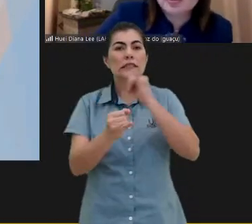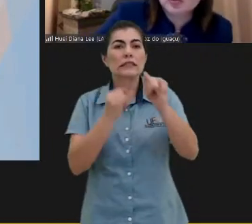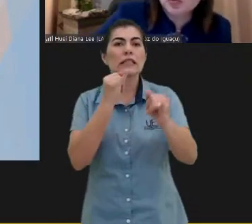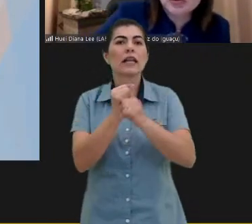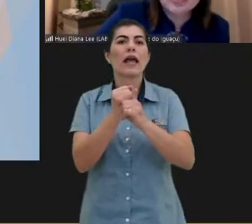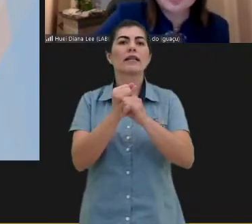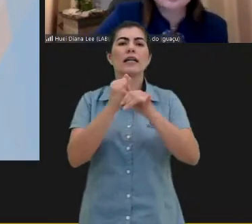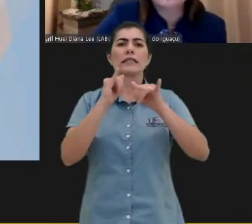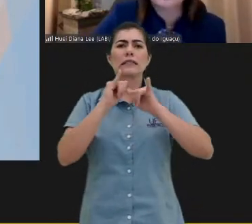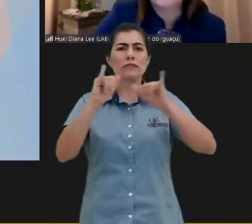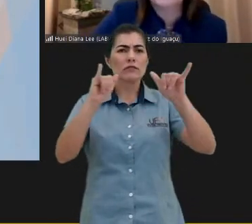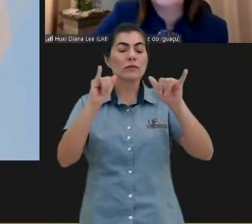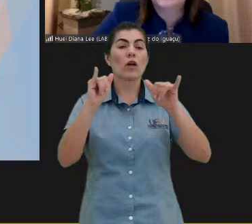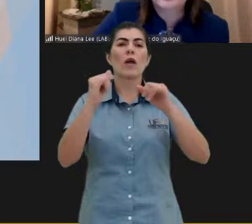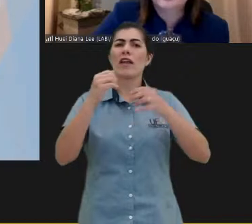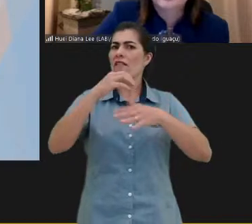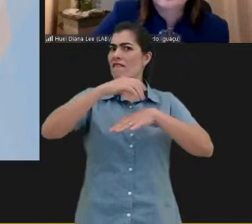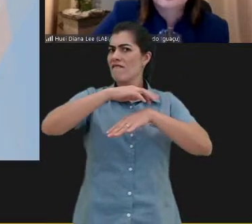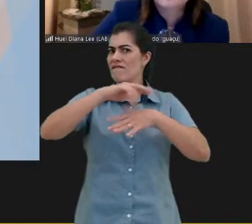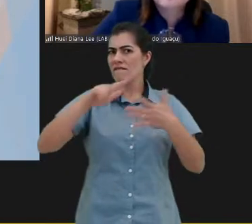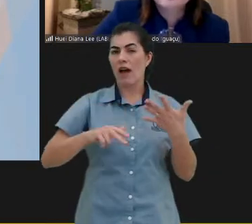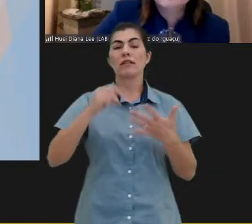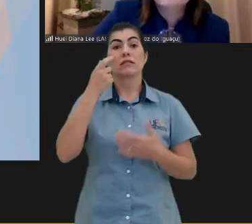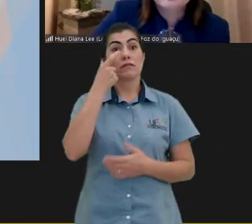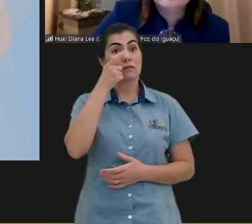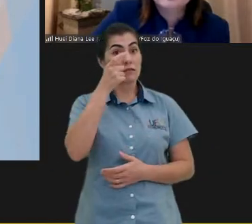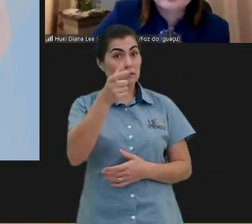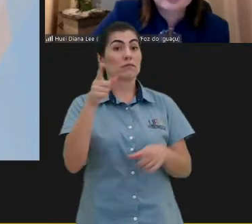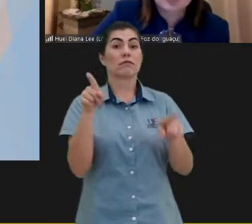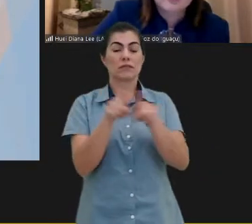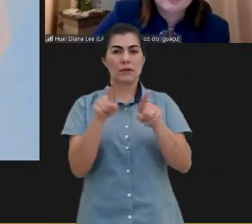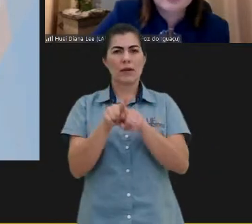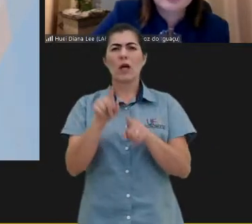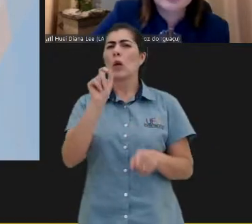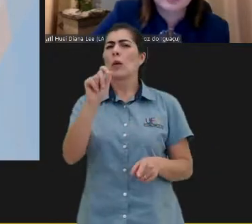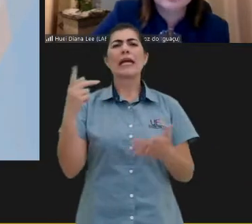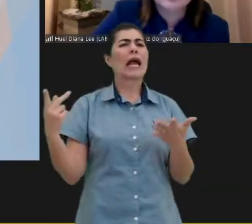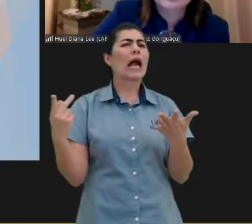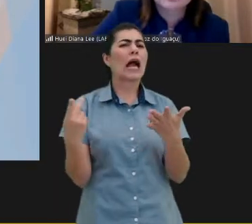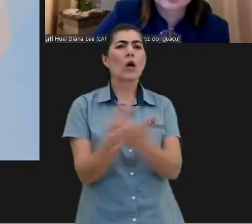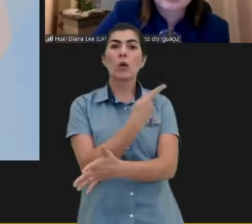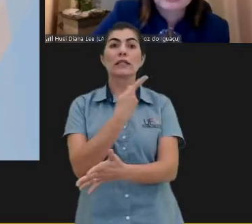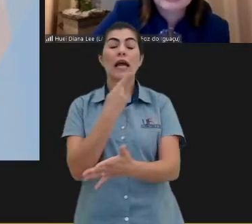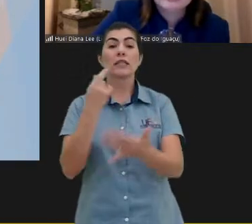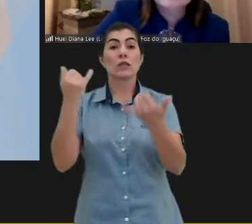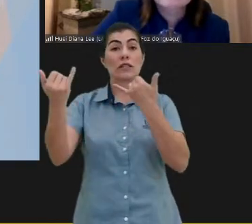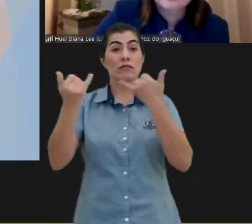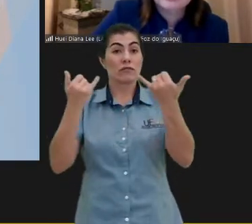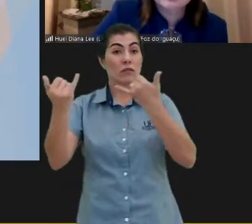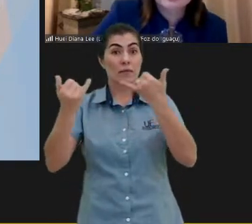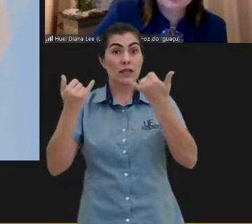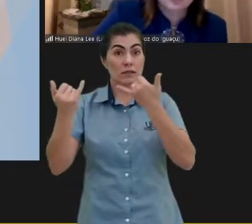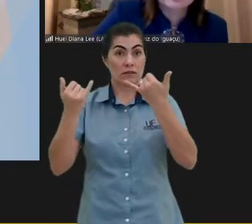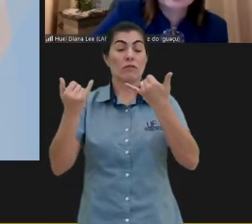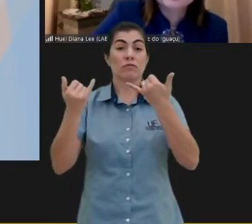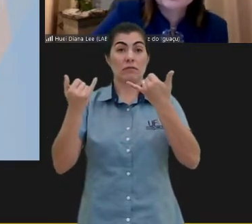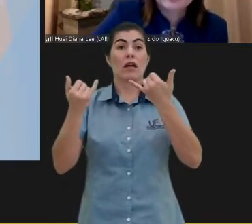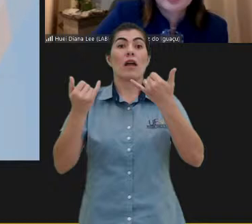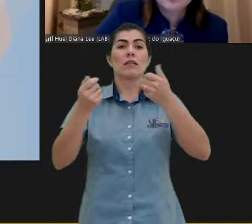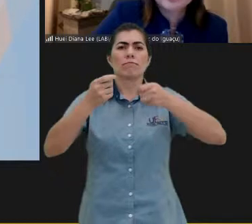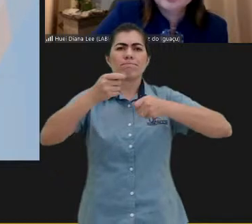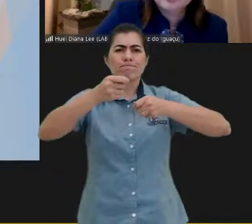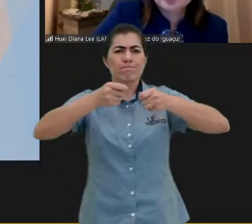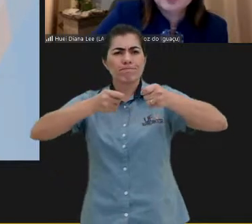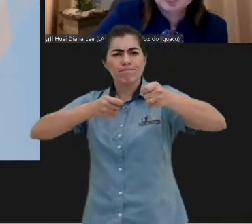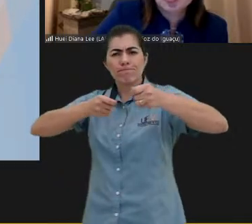alguma coisa muito interessante. O que que acontece com essa enorme massa de dados? Eles também monitoram